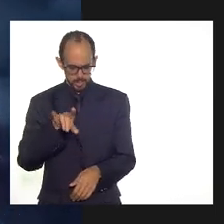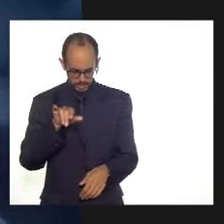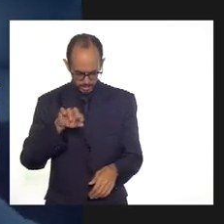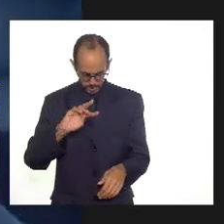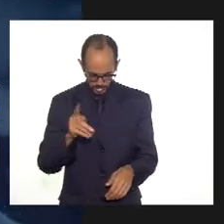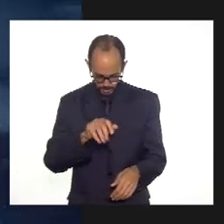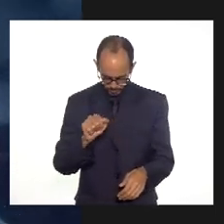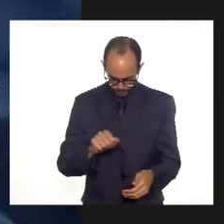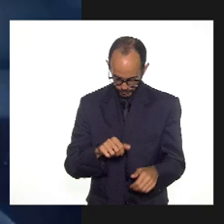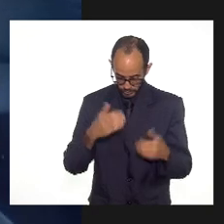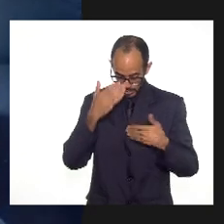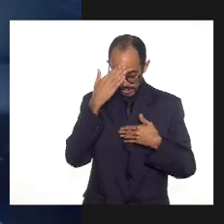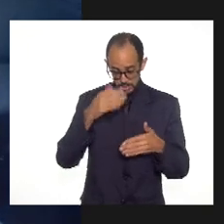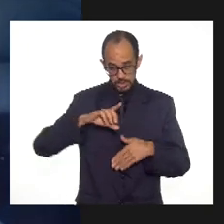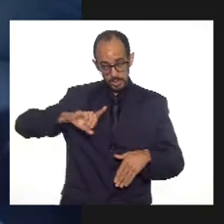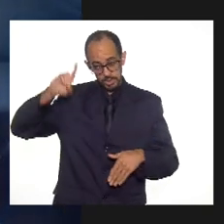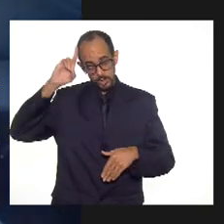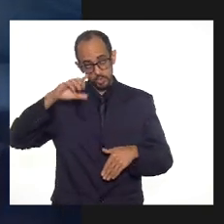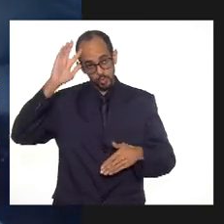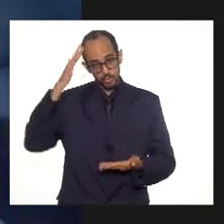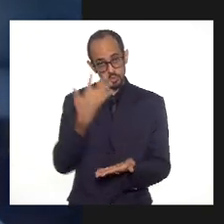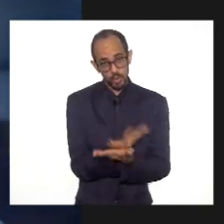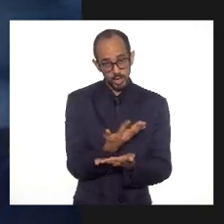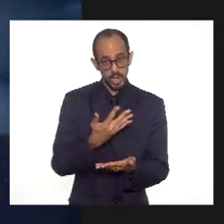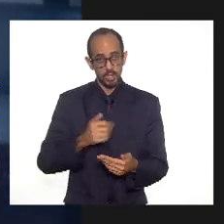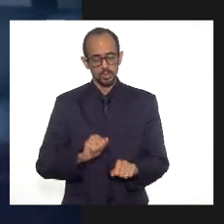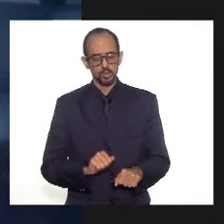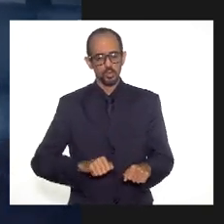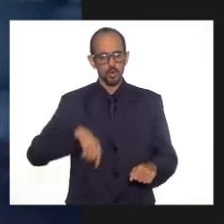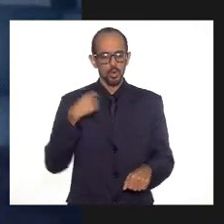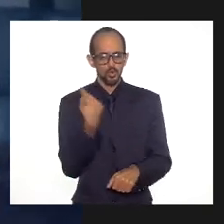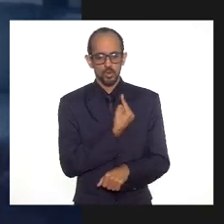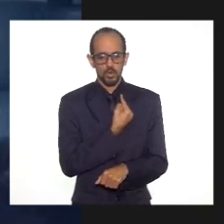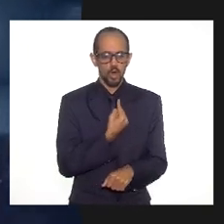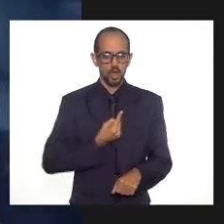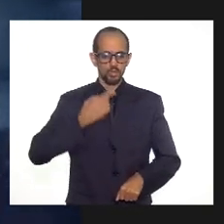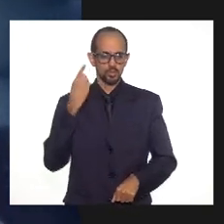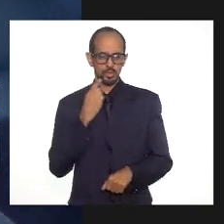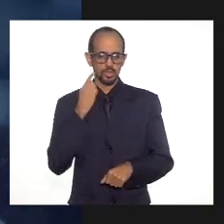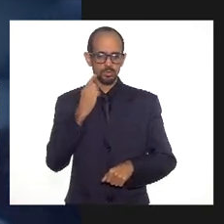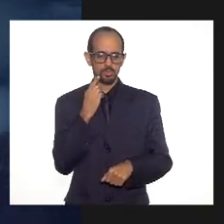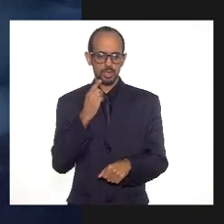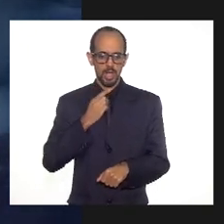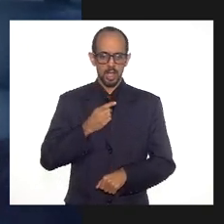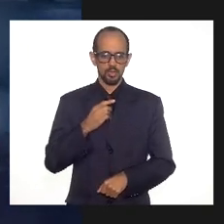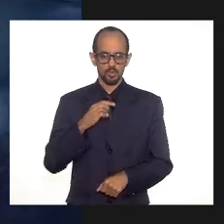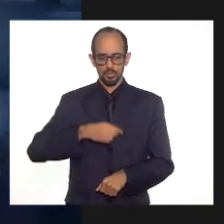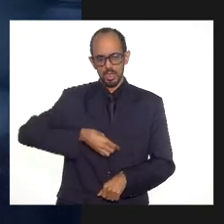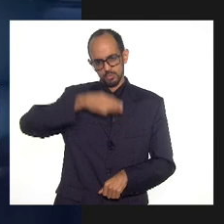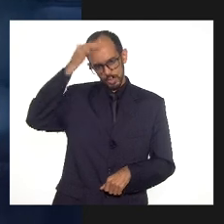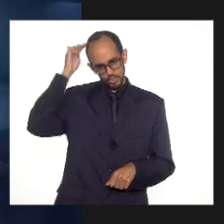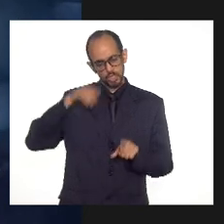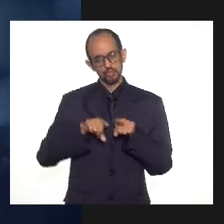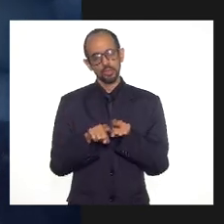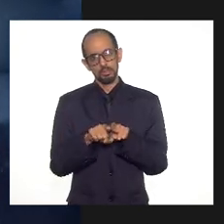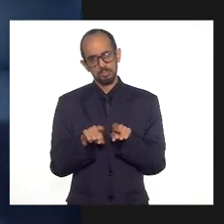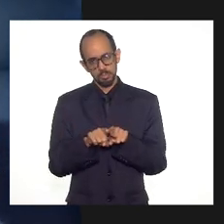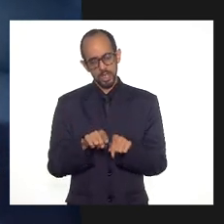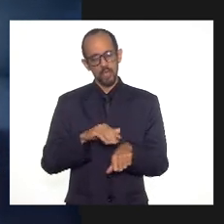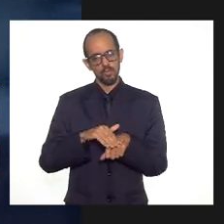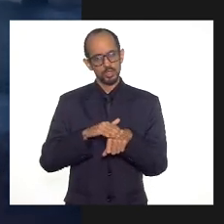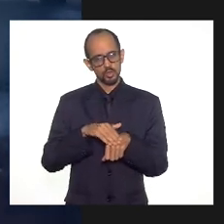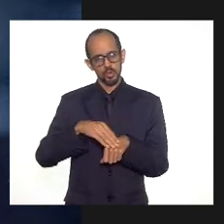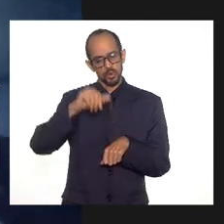Deus, foi sanado. O nosso deputado Márcio Pacheco, querido do governo, falou com o governador, eu também consegui falar